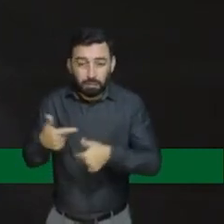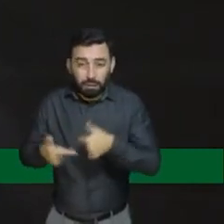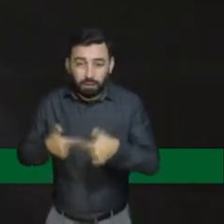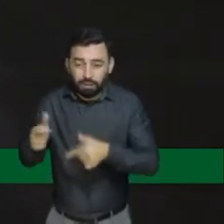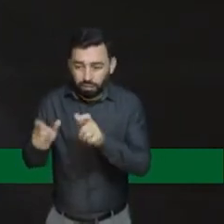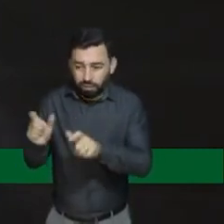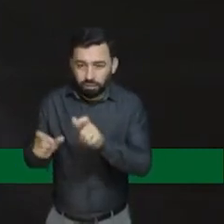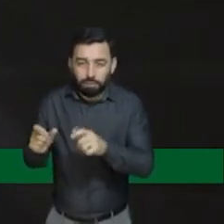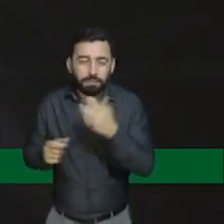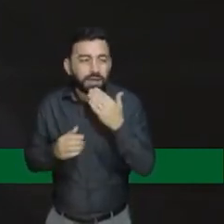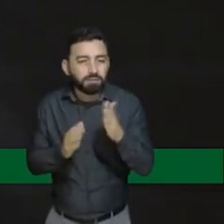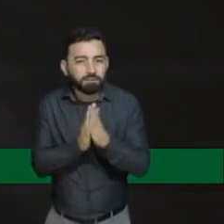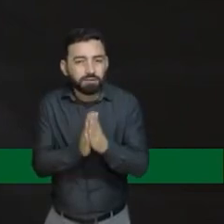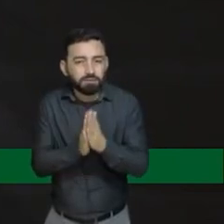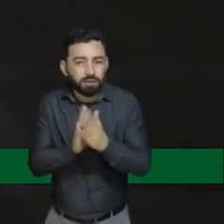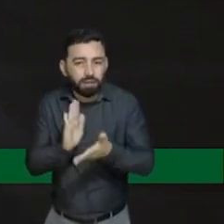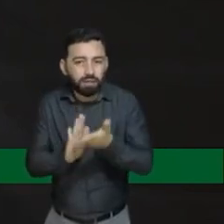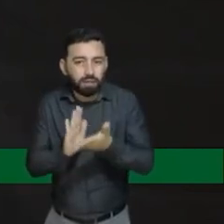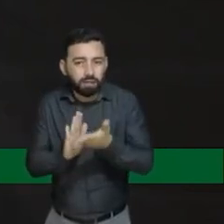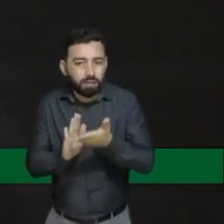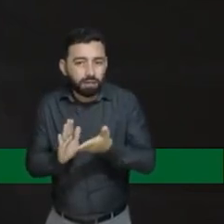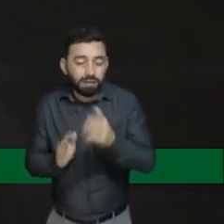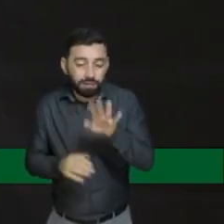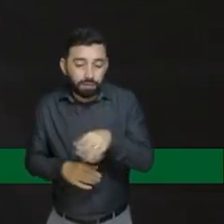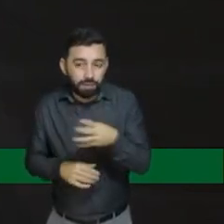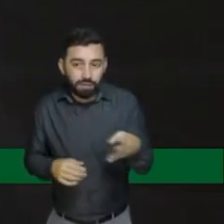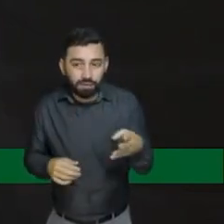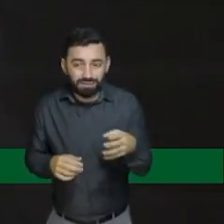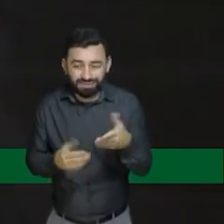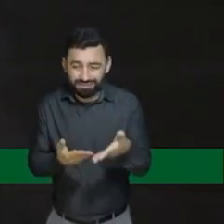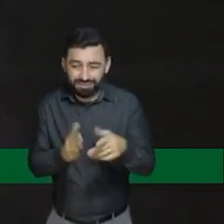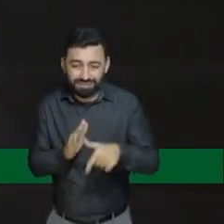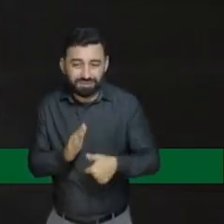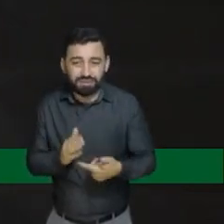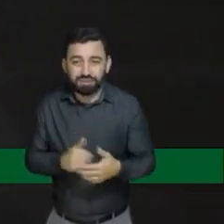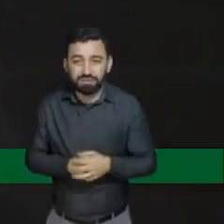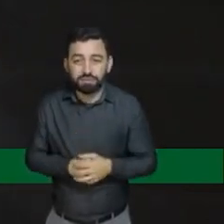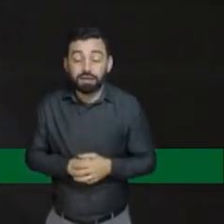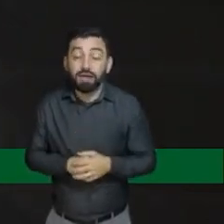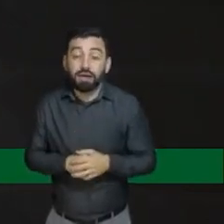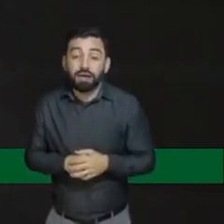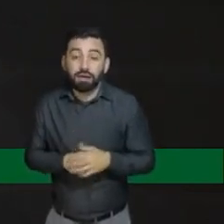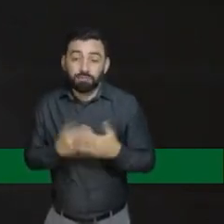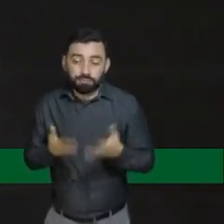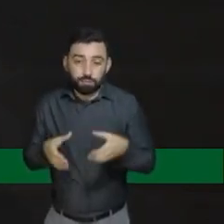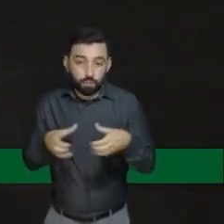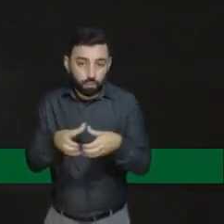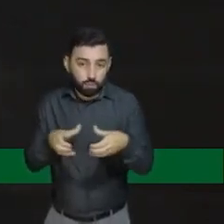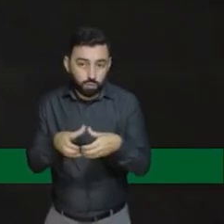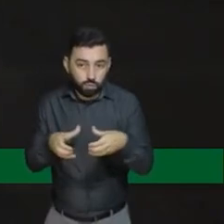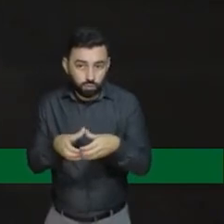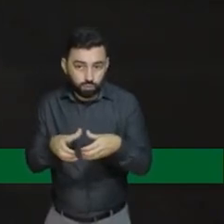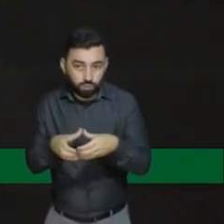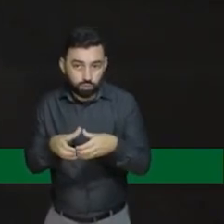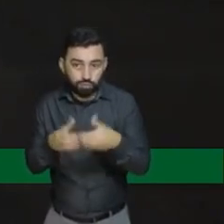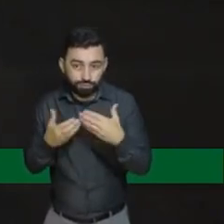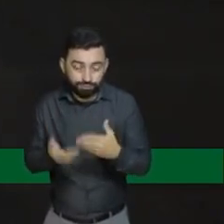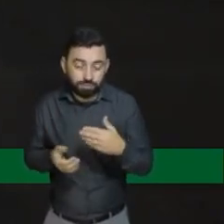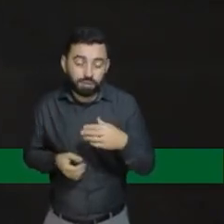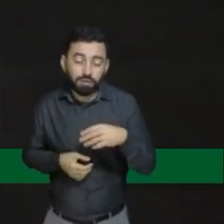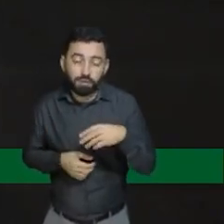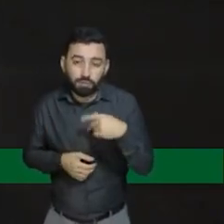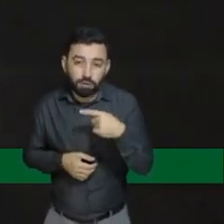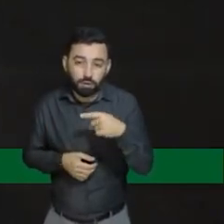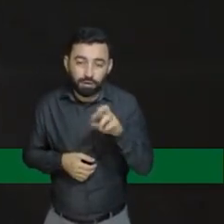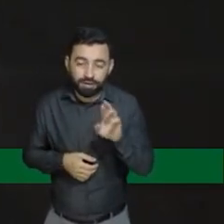seu reajuste de uma tabela totalmente defasada. A Fundação ProRim atende 99% dos